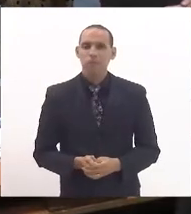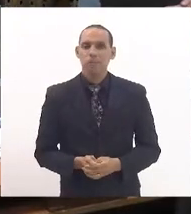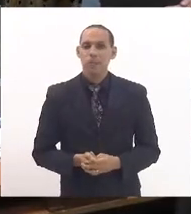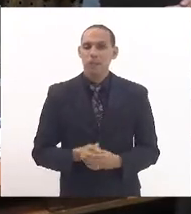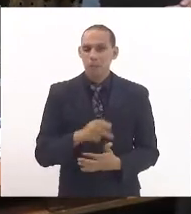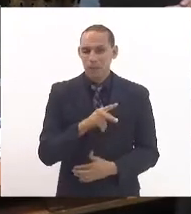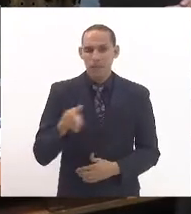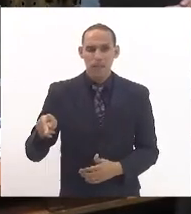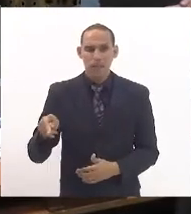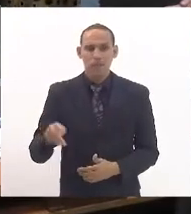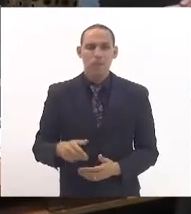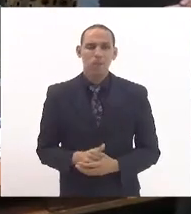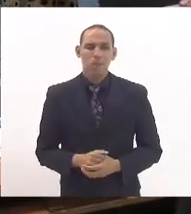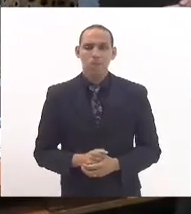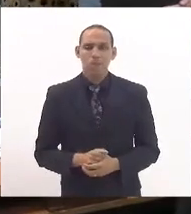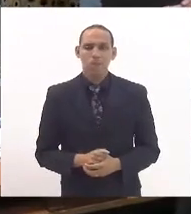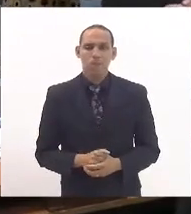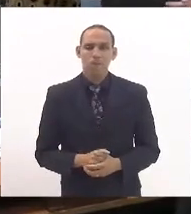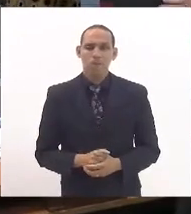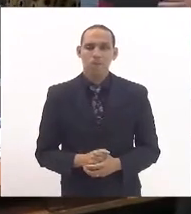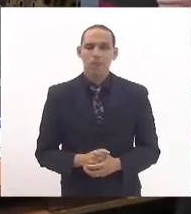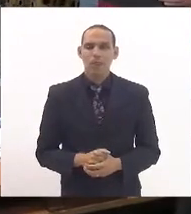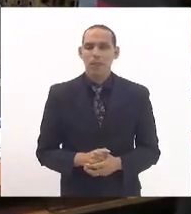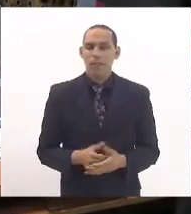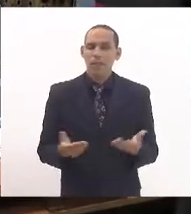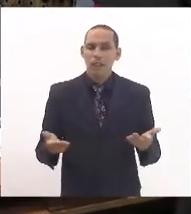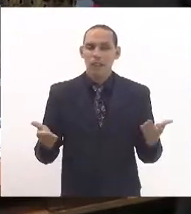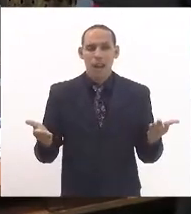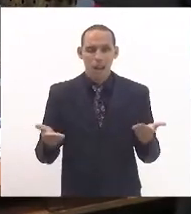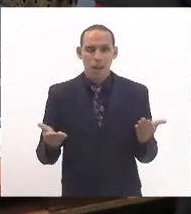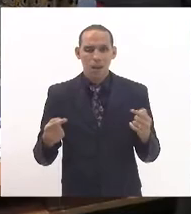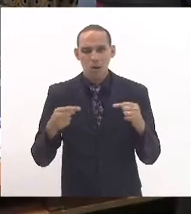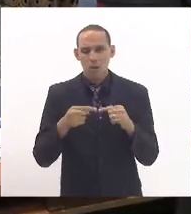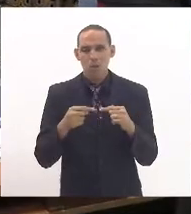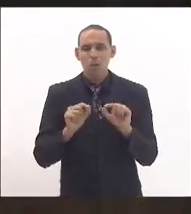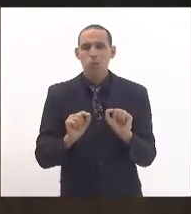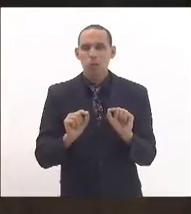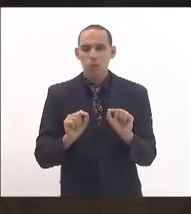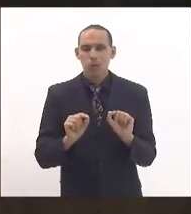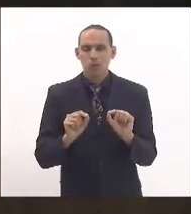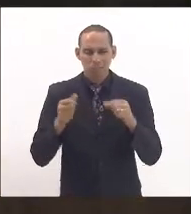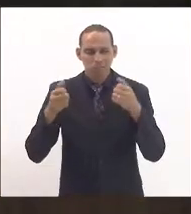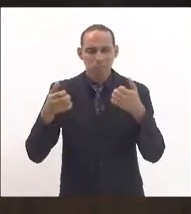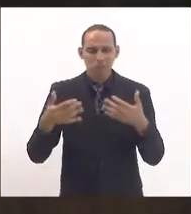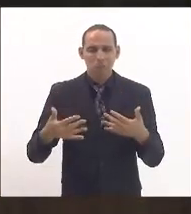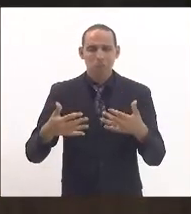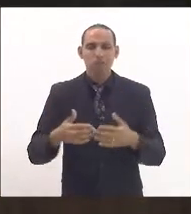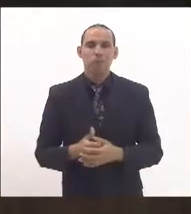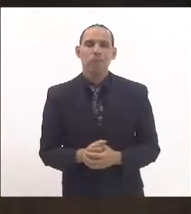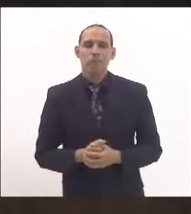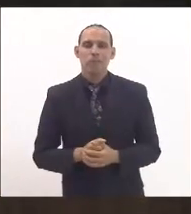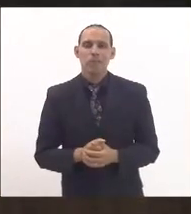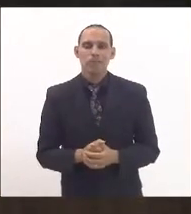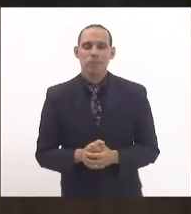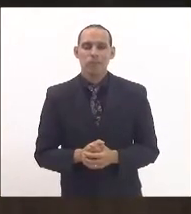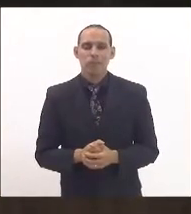Senhor presidente, é que cabe aqui uma explicação.